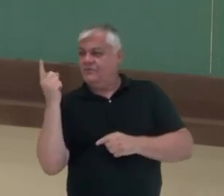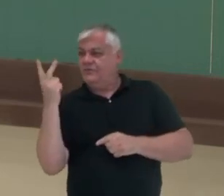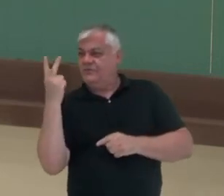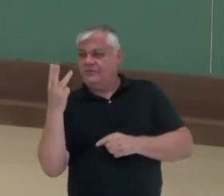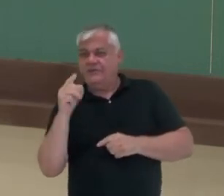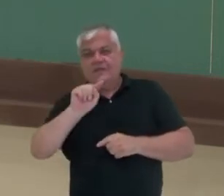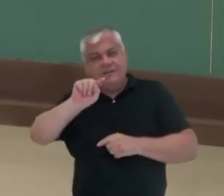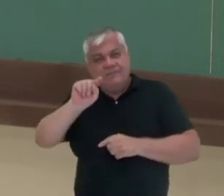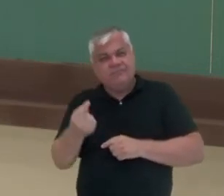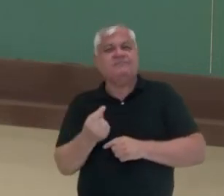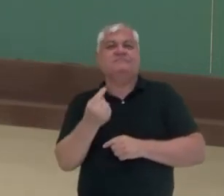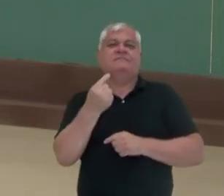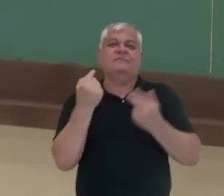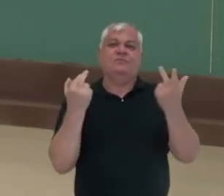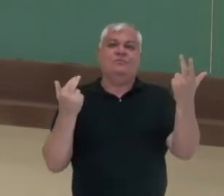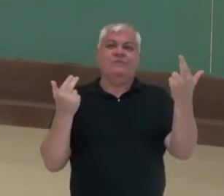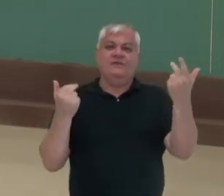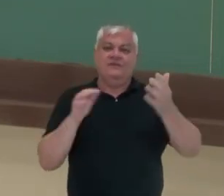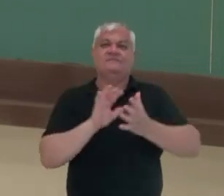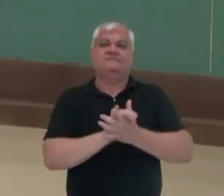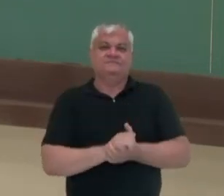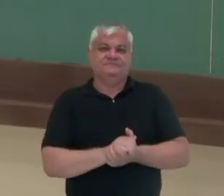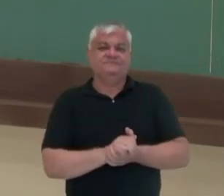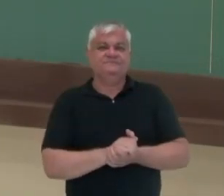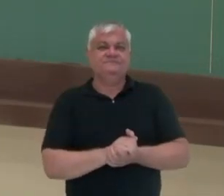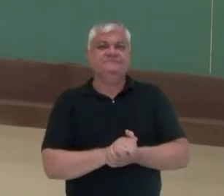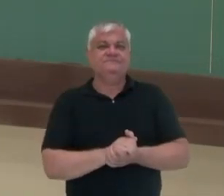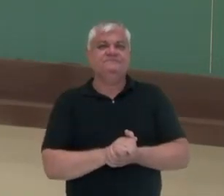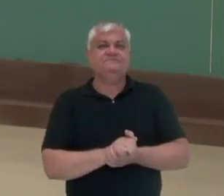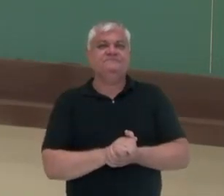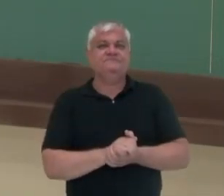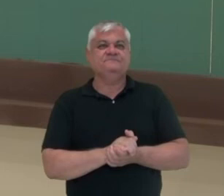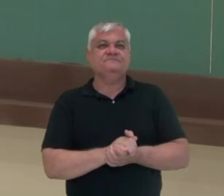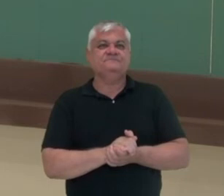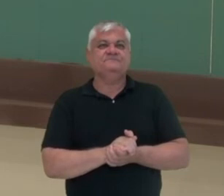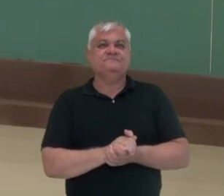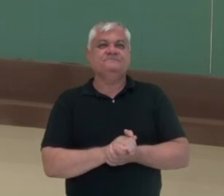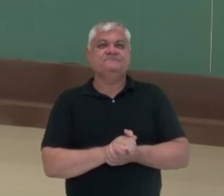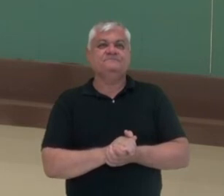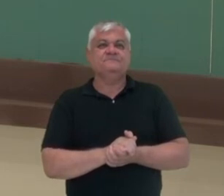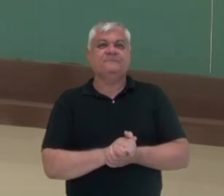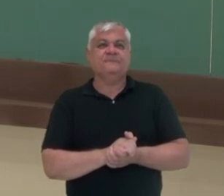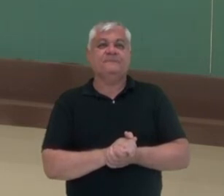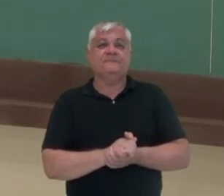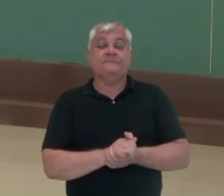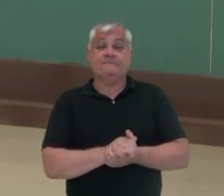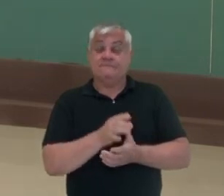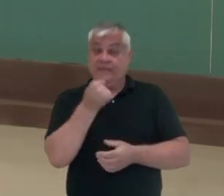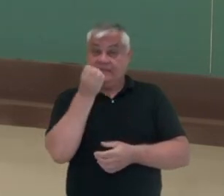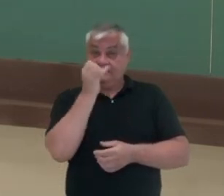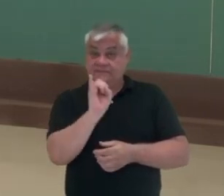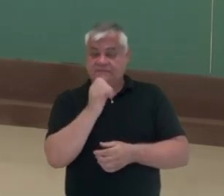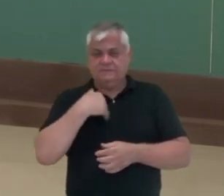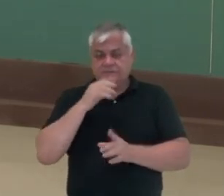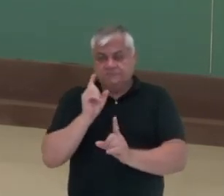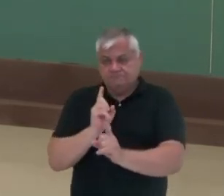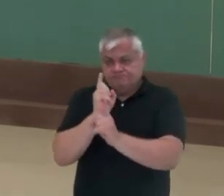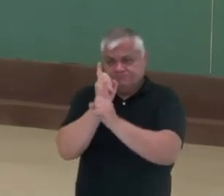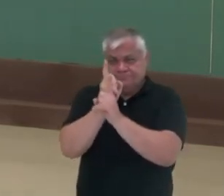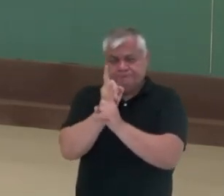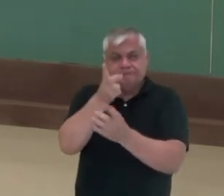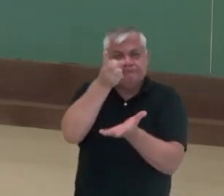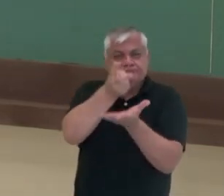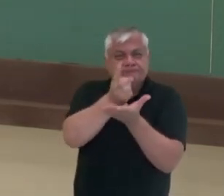casas decimais após a vírgula iguais. Muito bem, então, se eu conseguir encontrar a minha constante